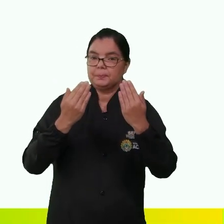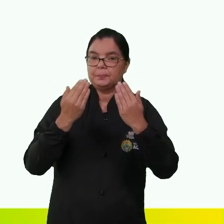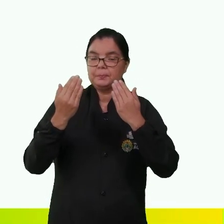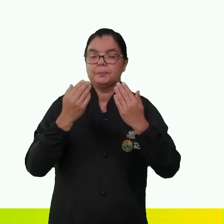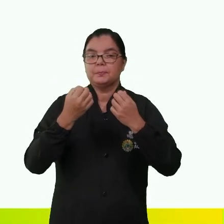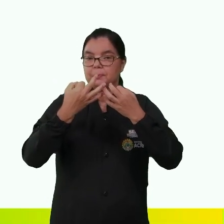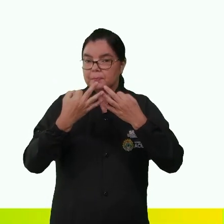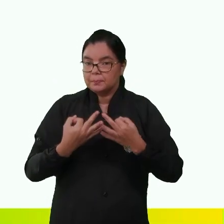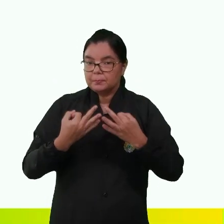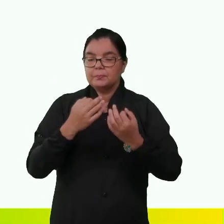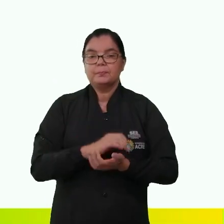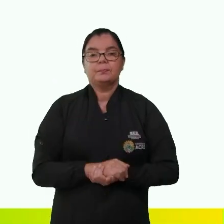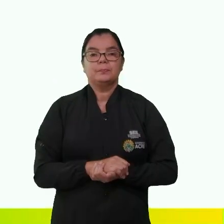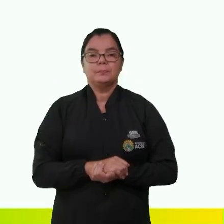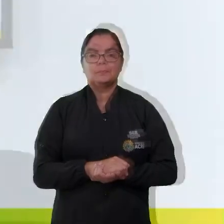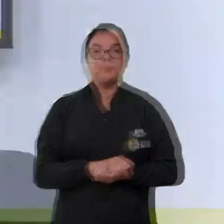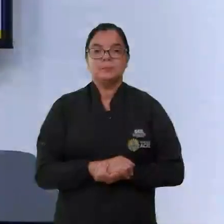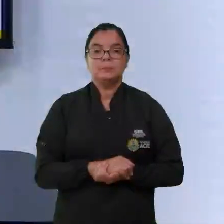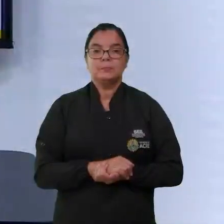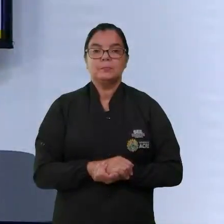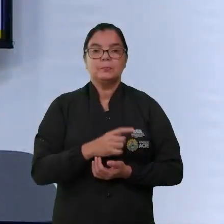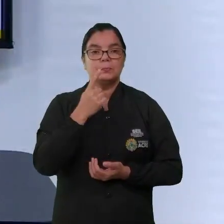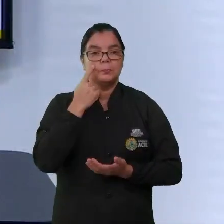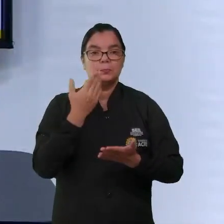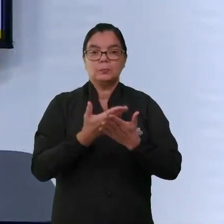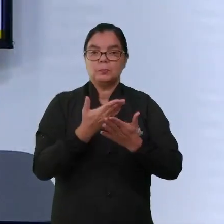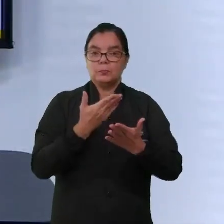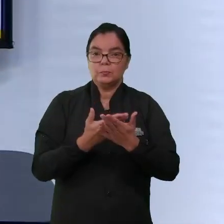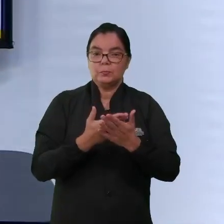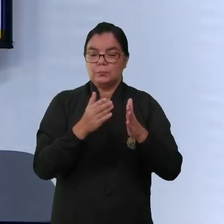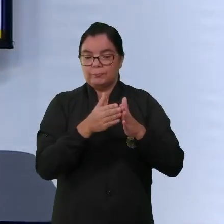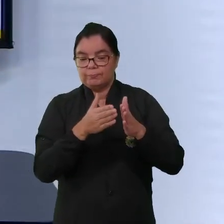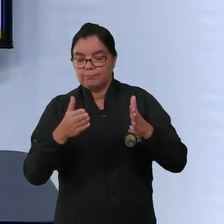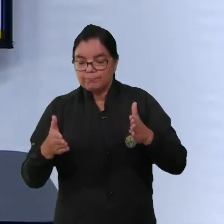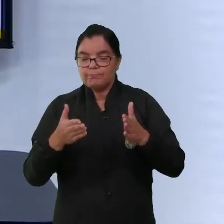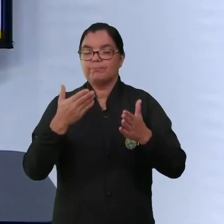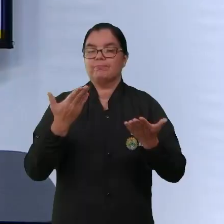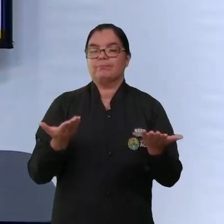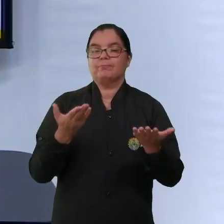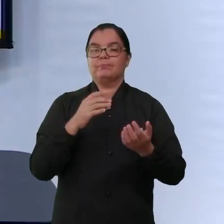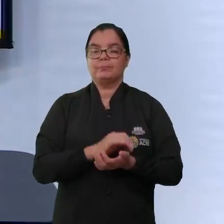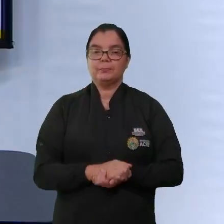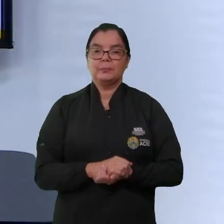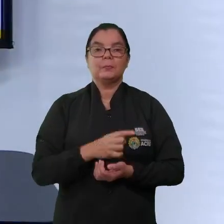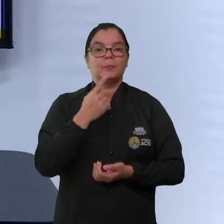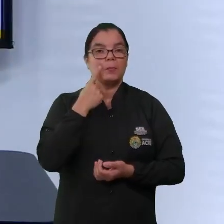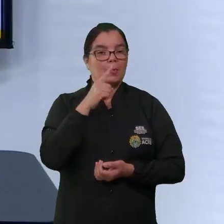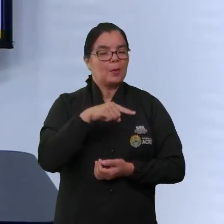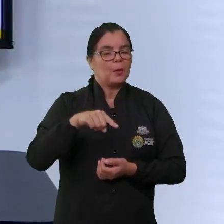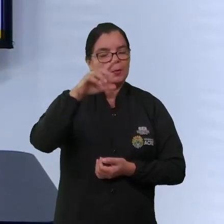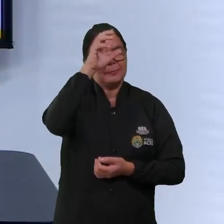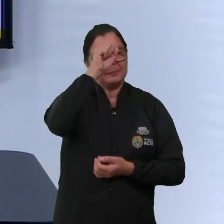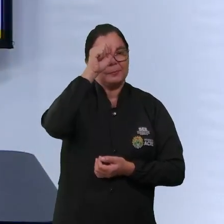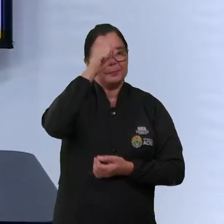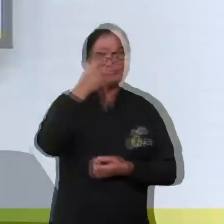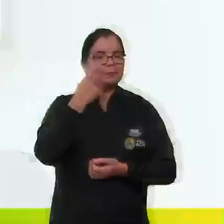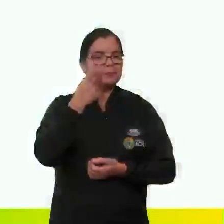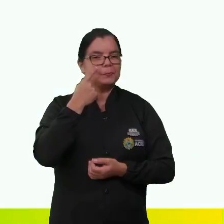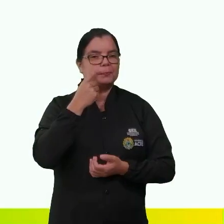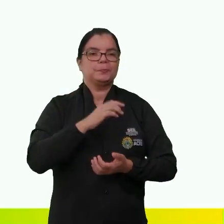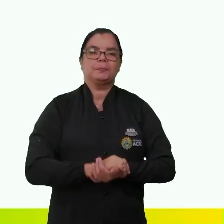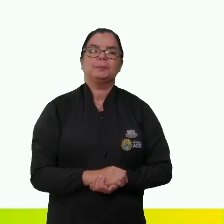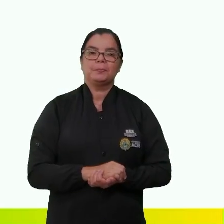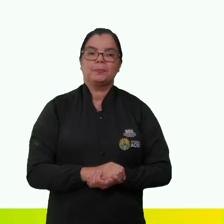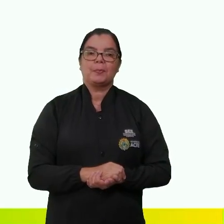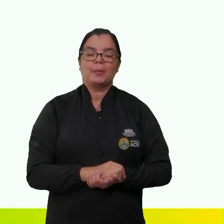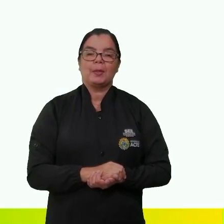comparada, tá certo, pessoal? Então, o que é que nós vimos no decorrer dessa aula? O que foi que você aprendeu? Olha aí comigo na